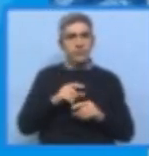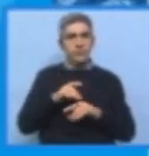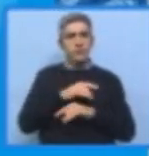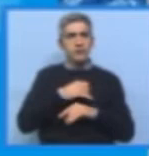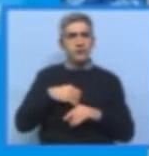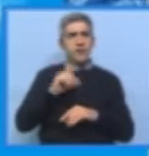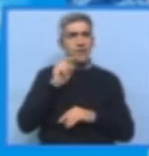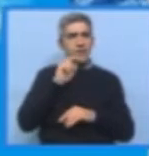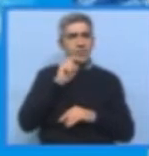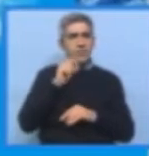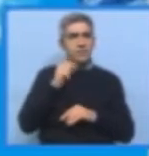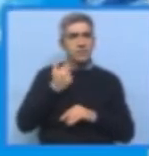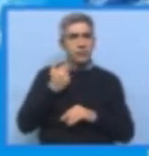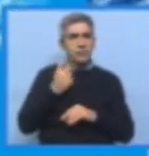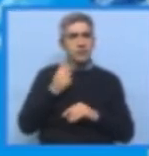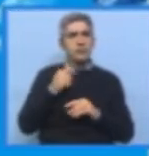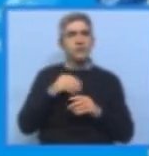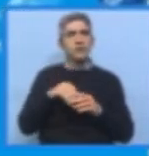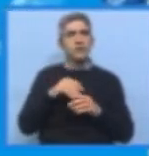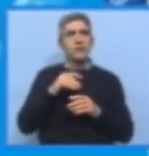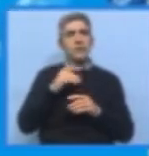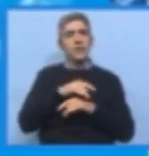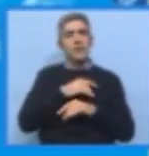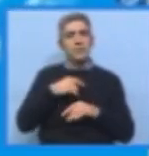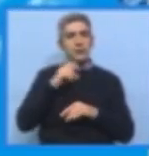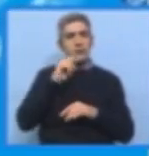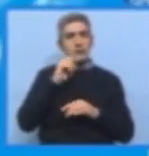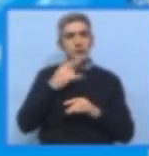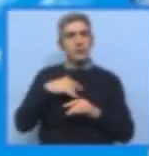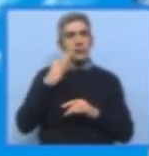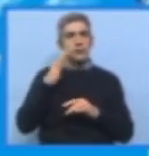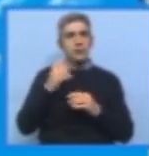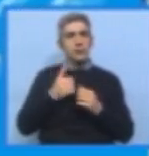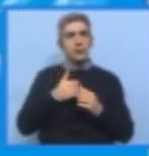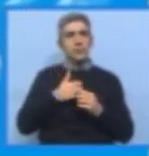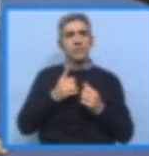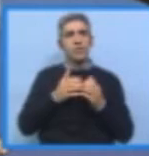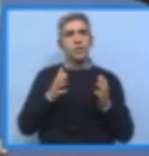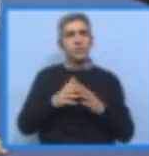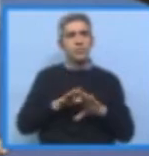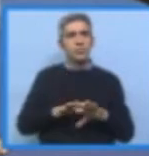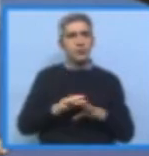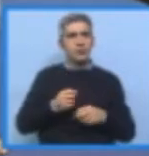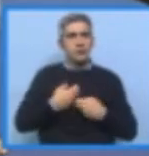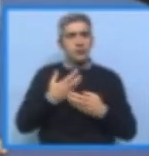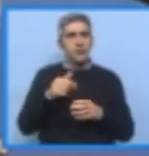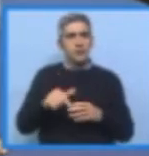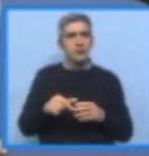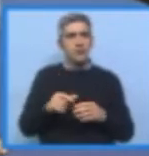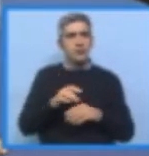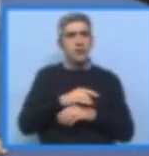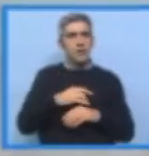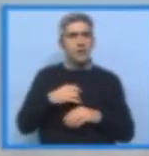mais defensiva e, nesse contexto de uma medicina defensiva, os médicos tendem a reanimar tudo. É quase um impulso, não é? Um médico que,